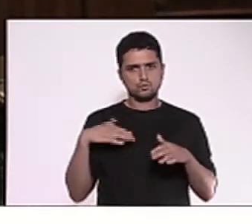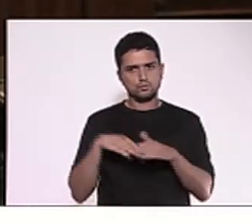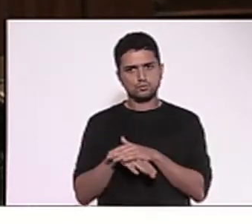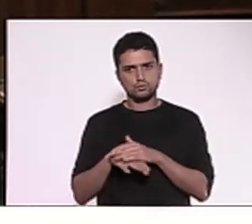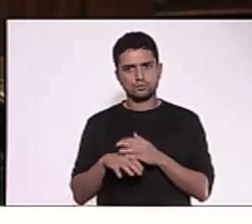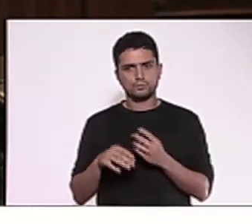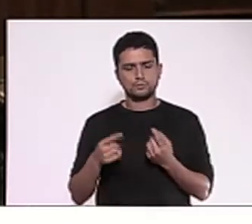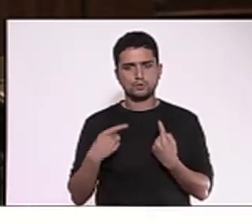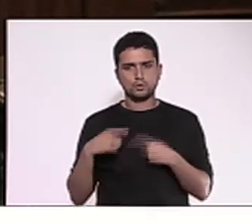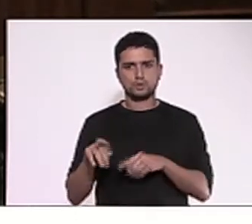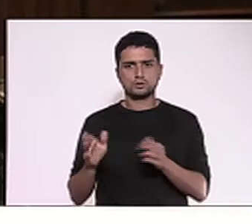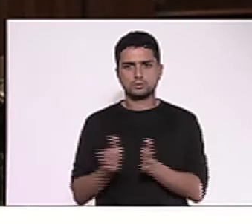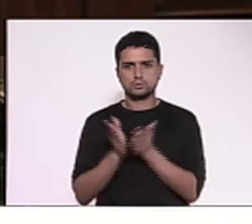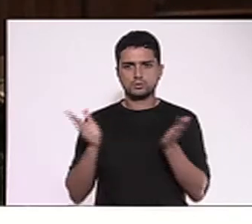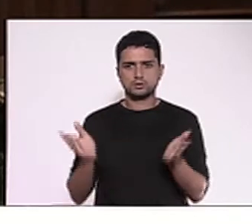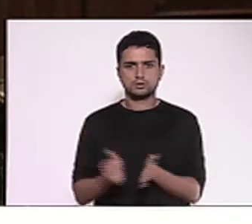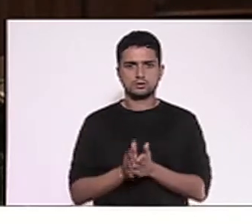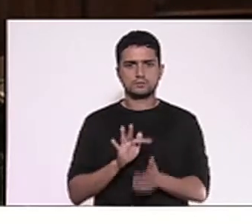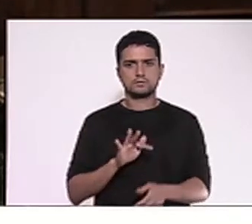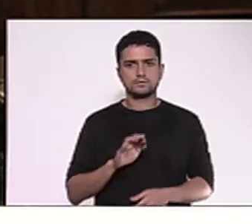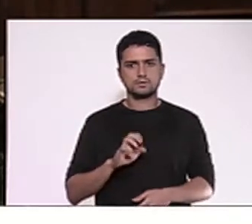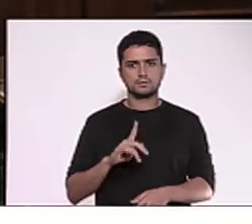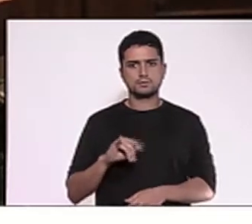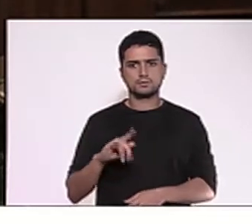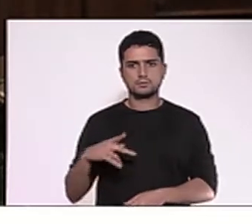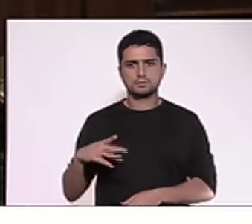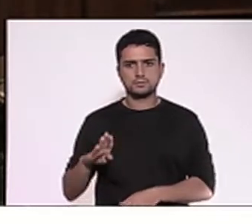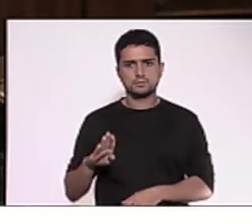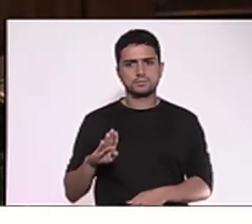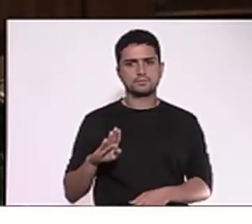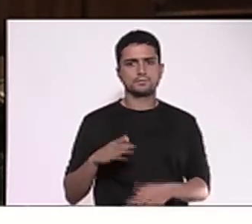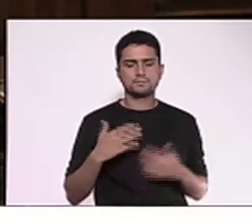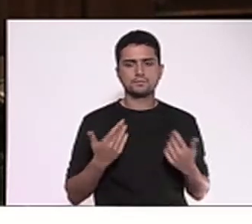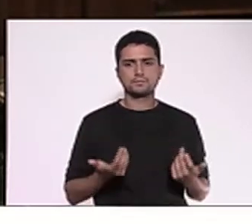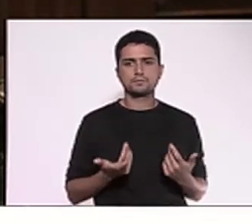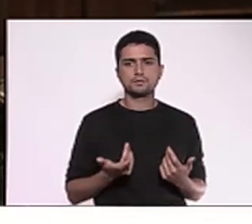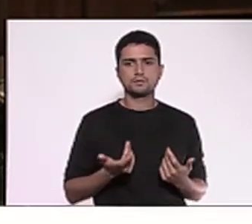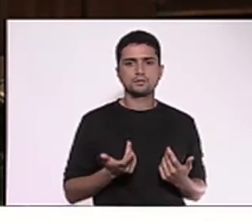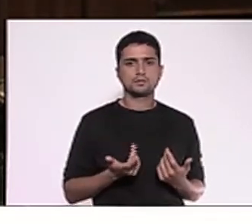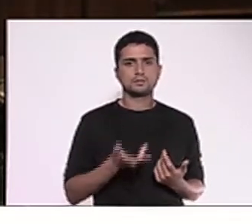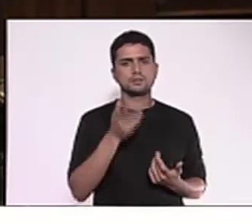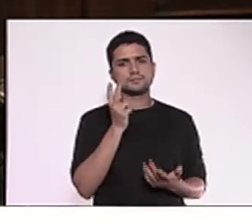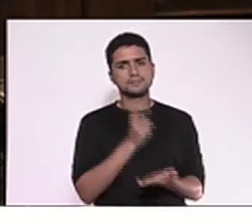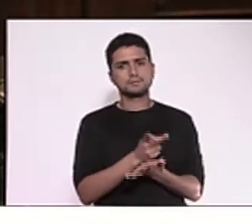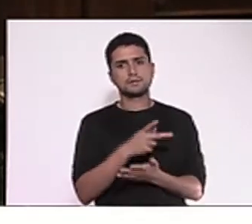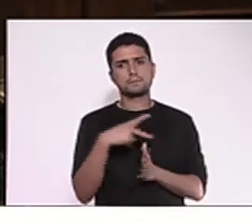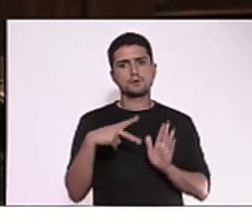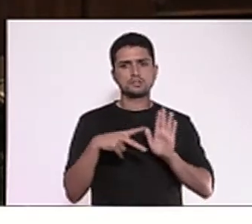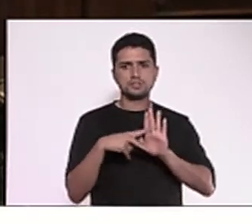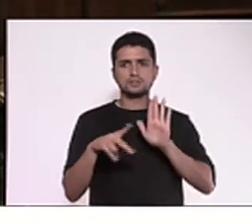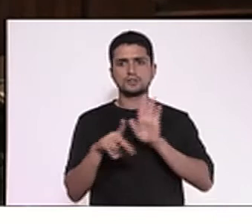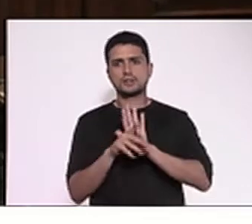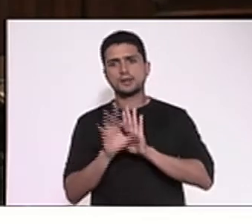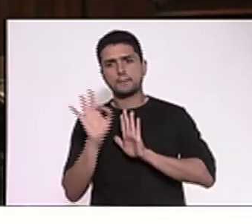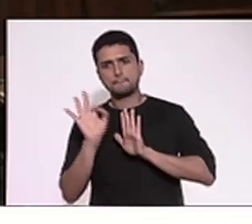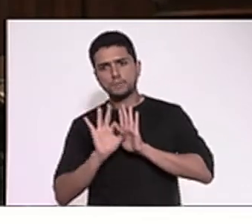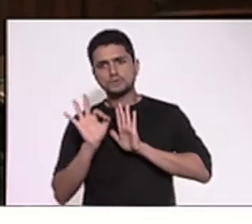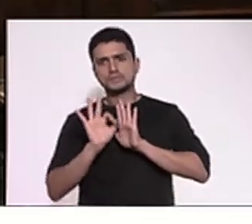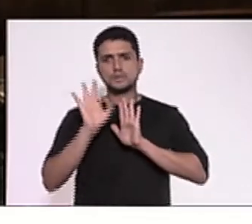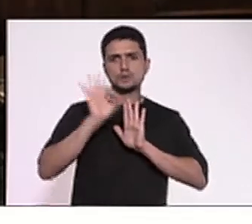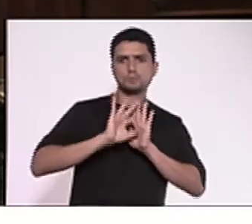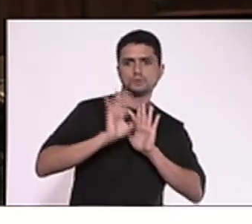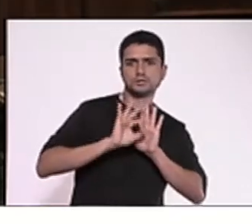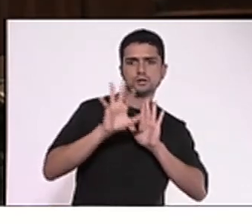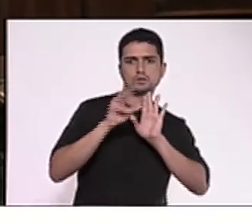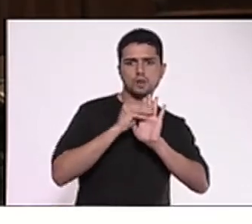de Combate à Pobreza, o FECP, cantado em prosa e versos. Toda hora tem projeto de lei para inserir um percentual aqui ou ali do FECP